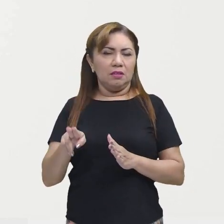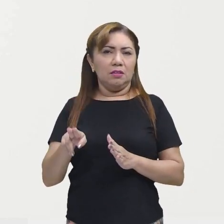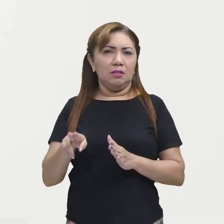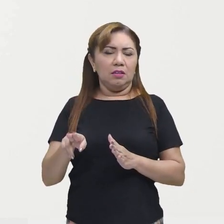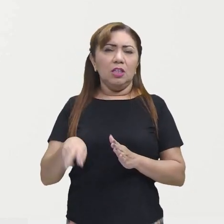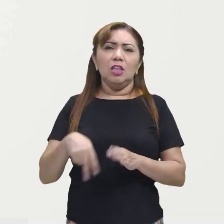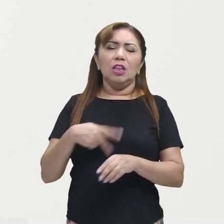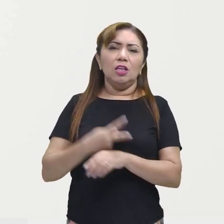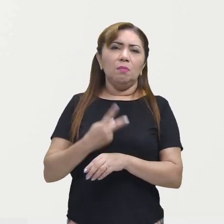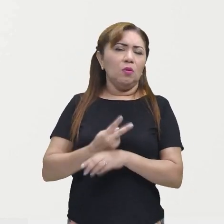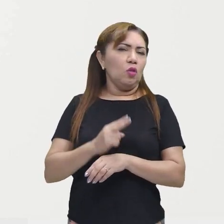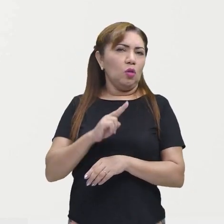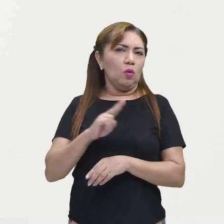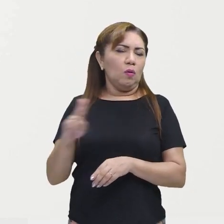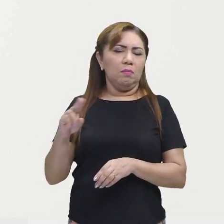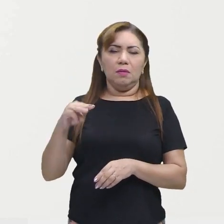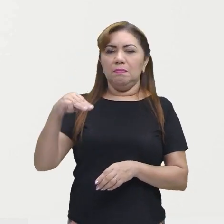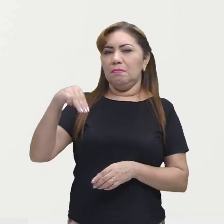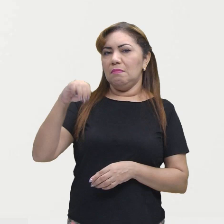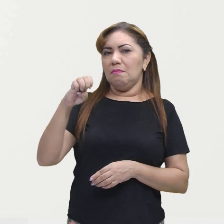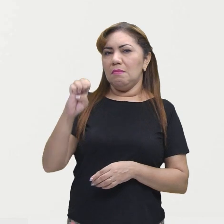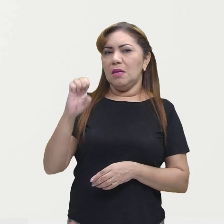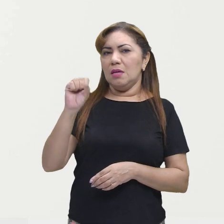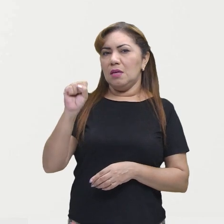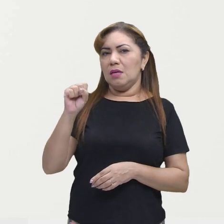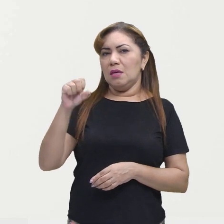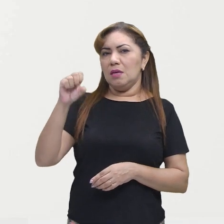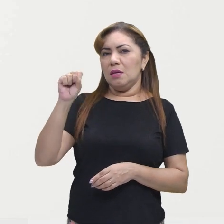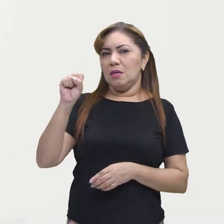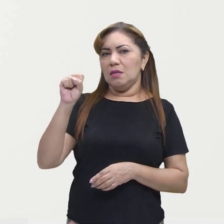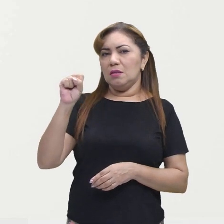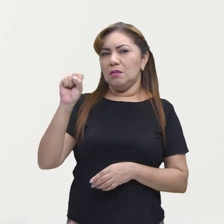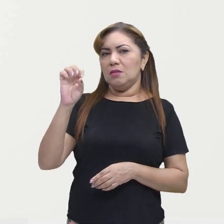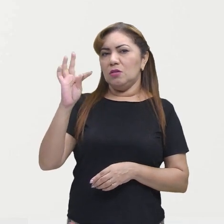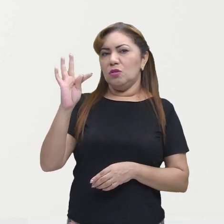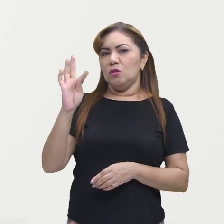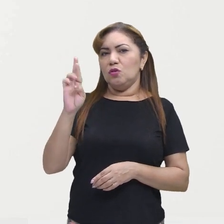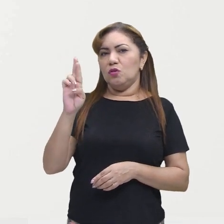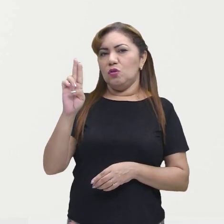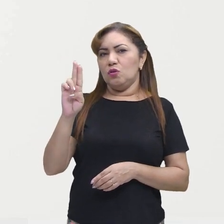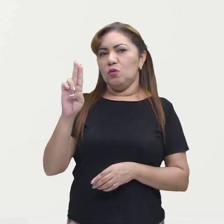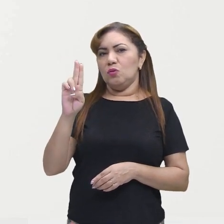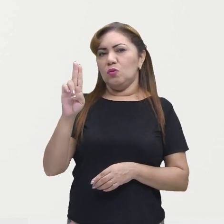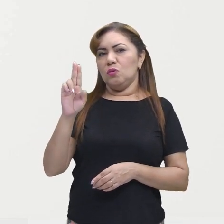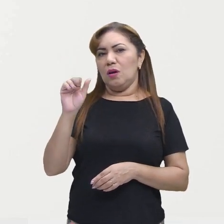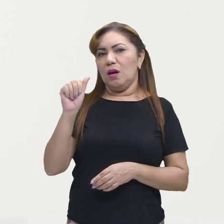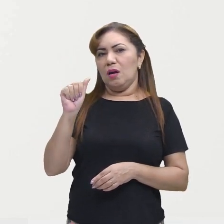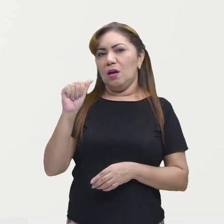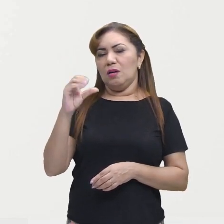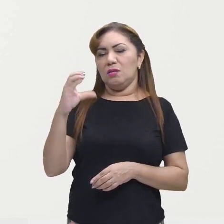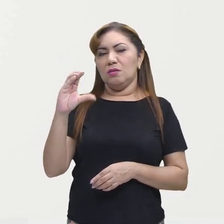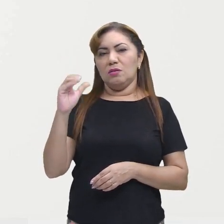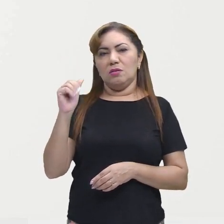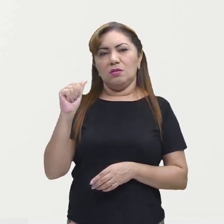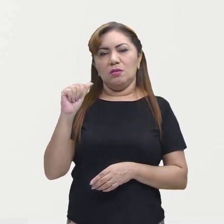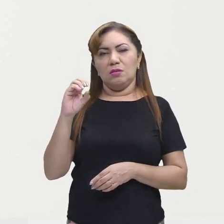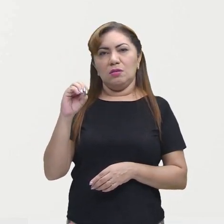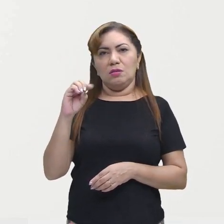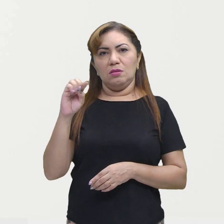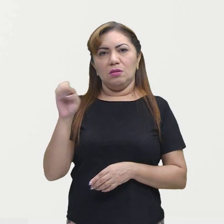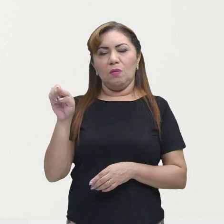na forma de fluxo de sangue, o que chamamos de menstruação. Então, no corpo